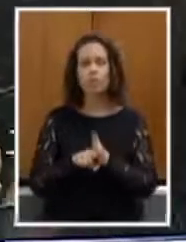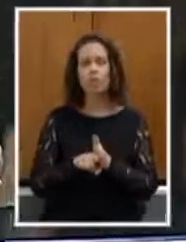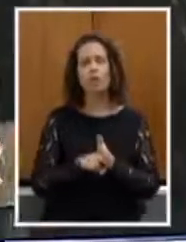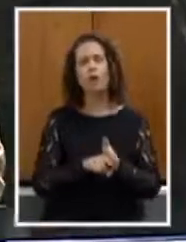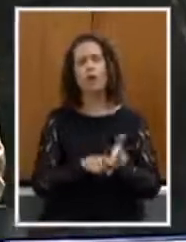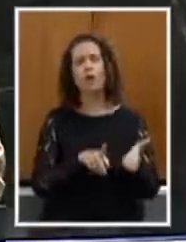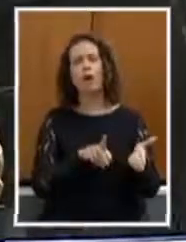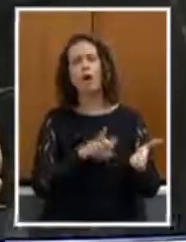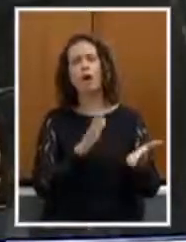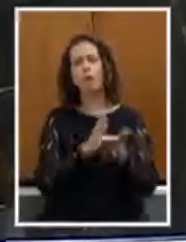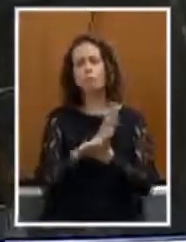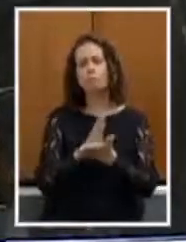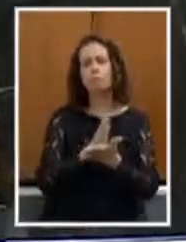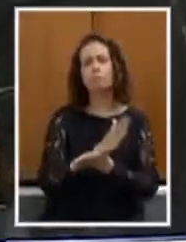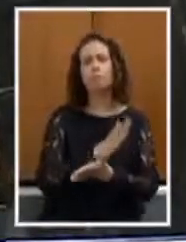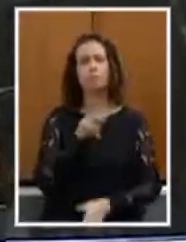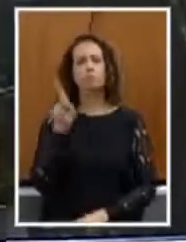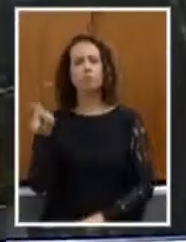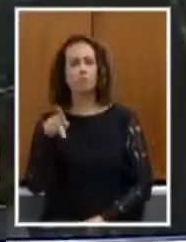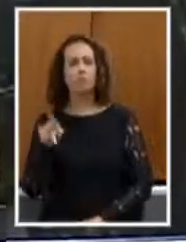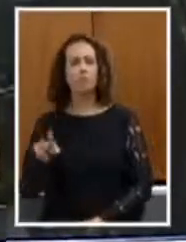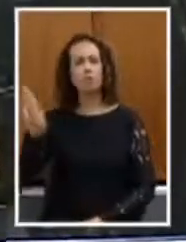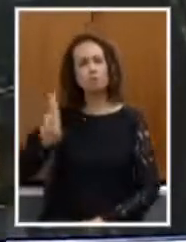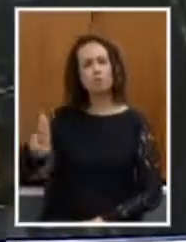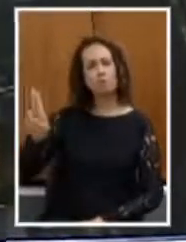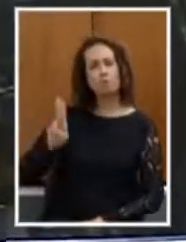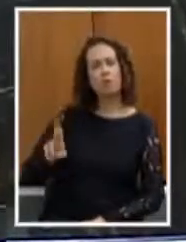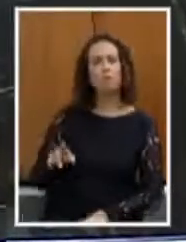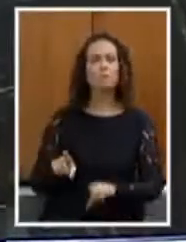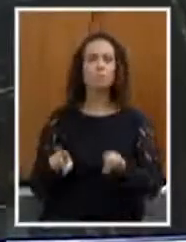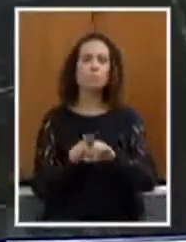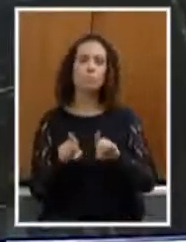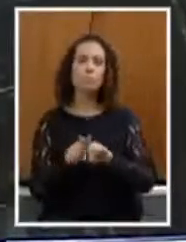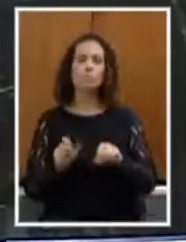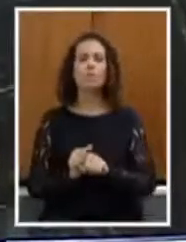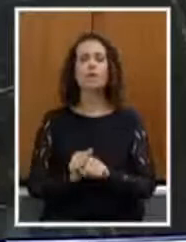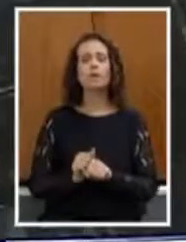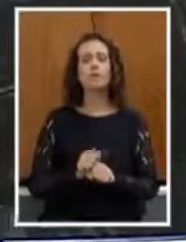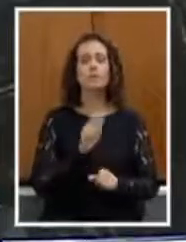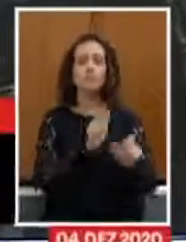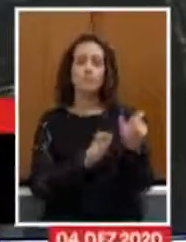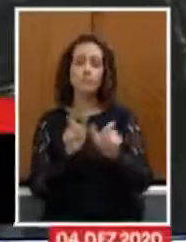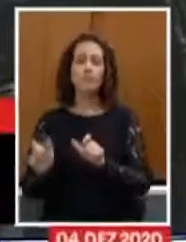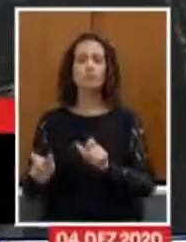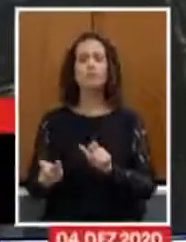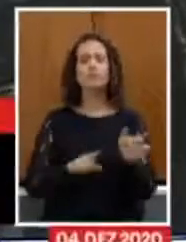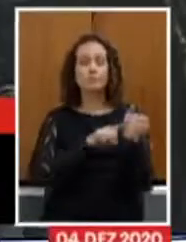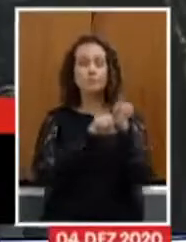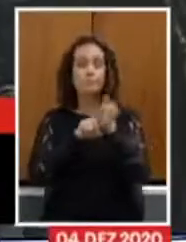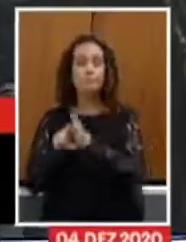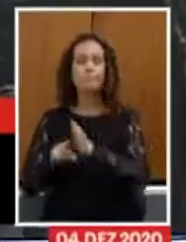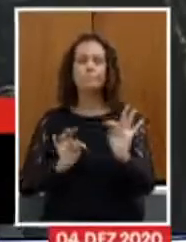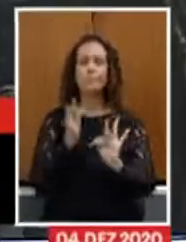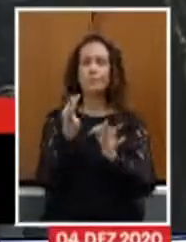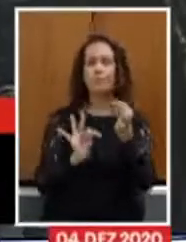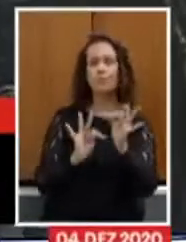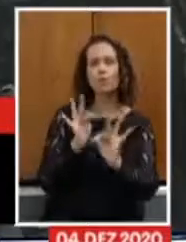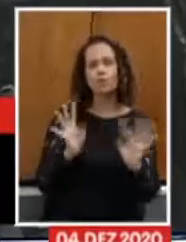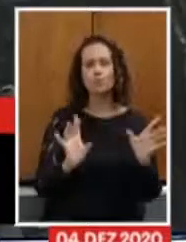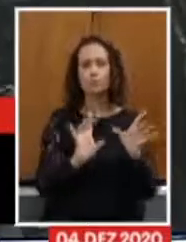professores universitários, por pessoas ligadas à área de pesquisa, ciência e tecnologia. Nós vimos